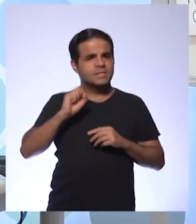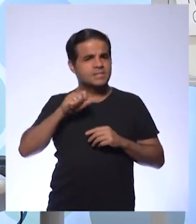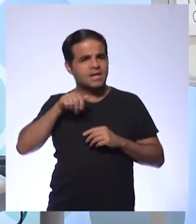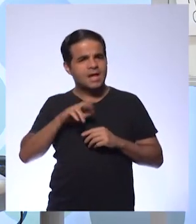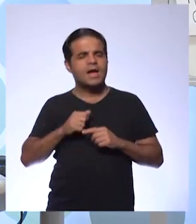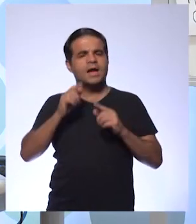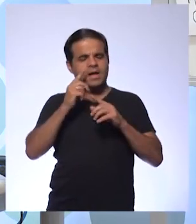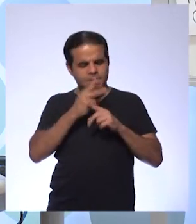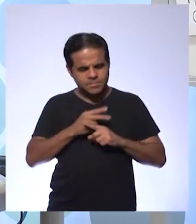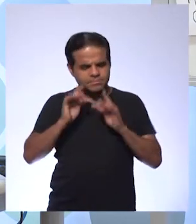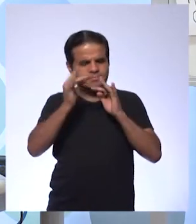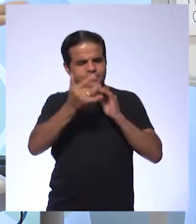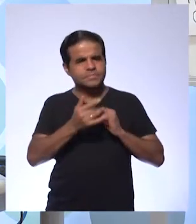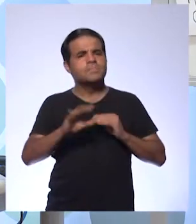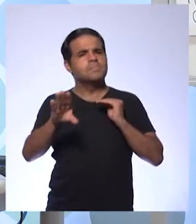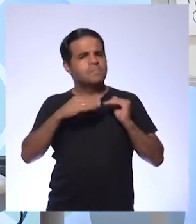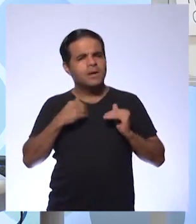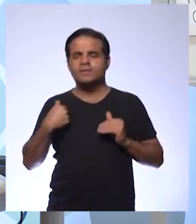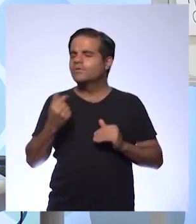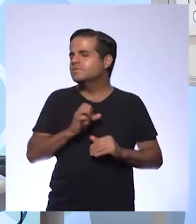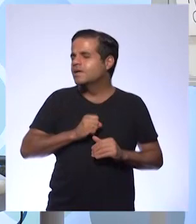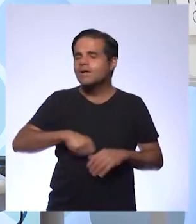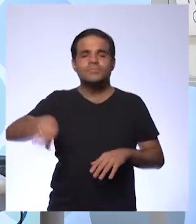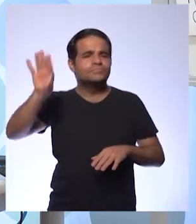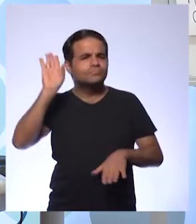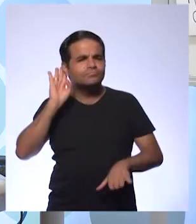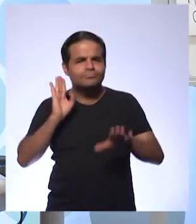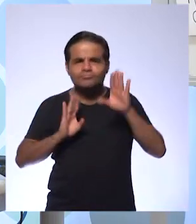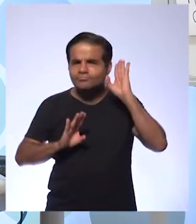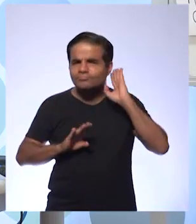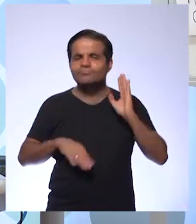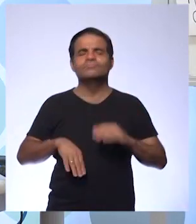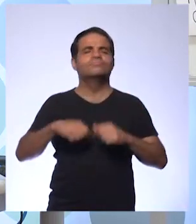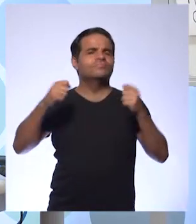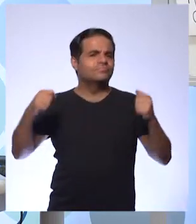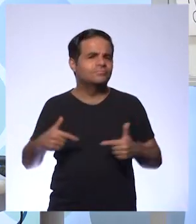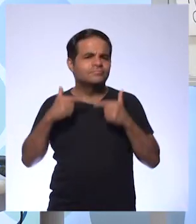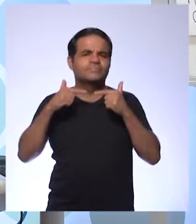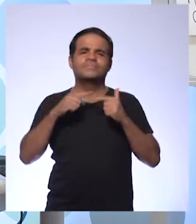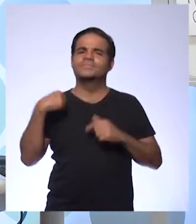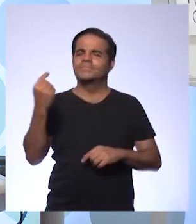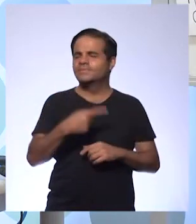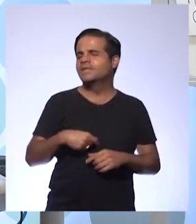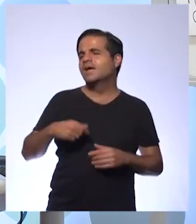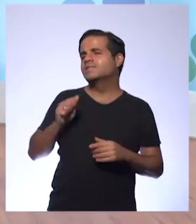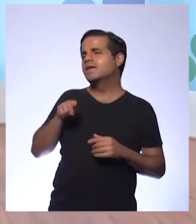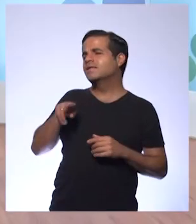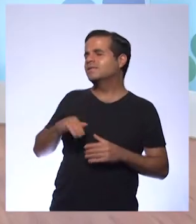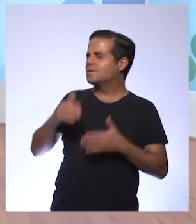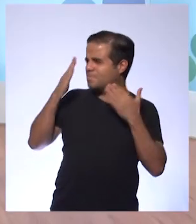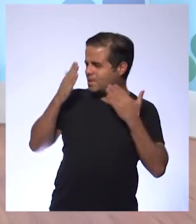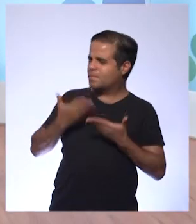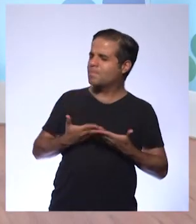redes, mandar aí. A gente ama escutar os slams de vocês. Andréia, muito obrigada pela aula,